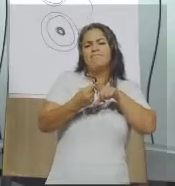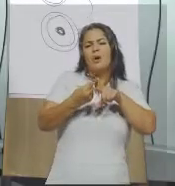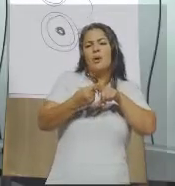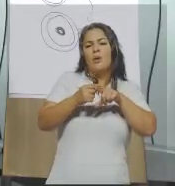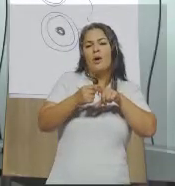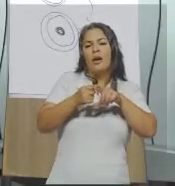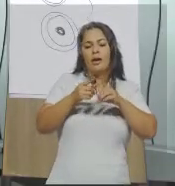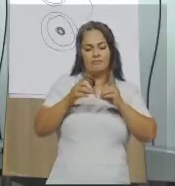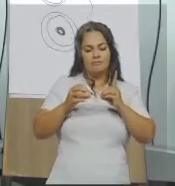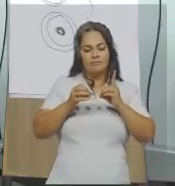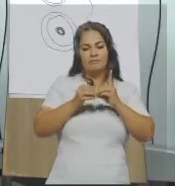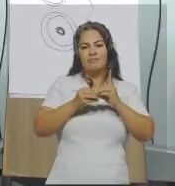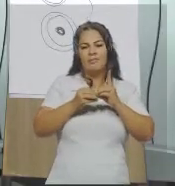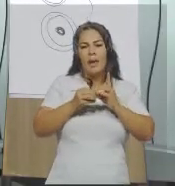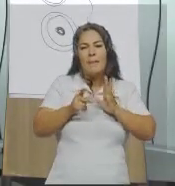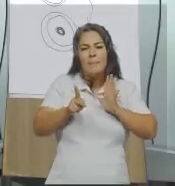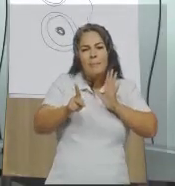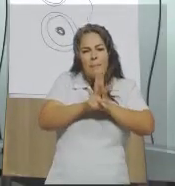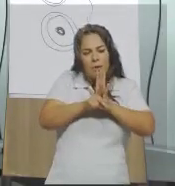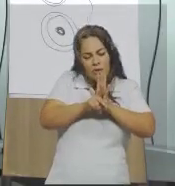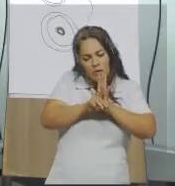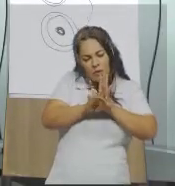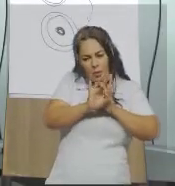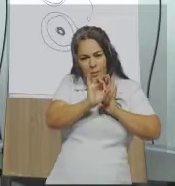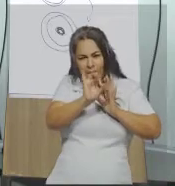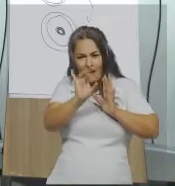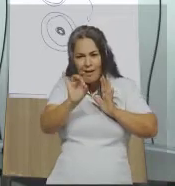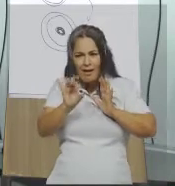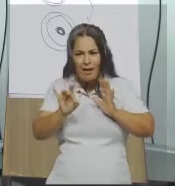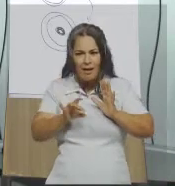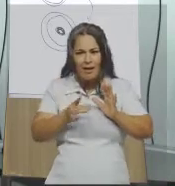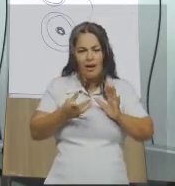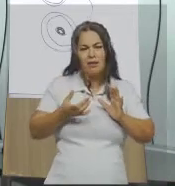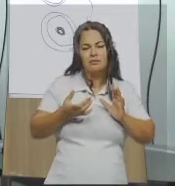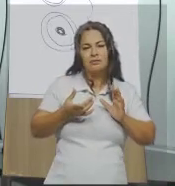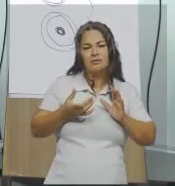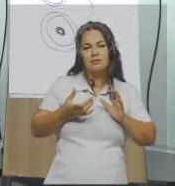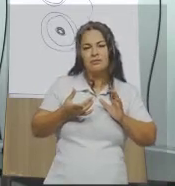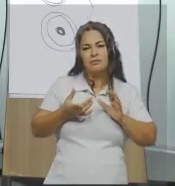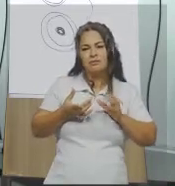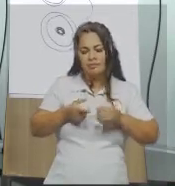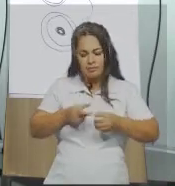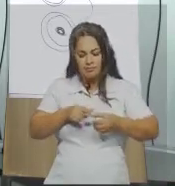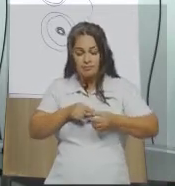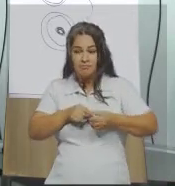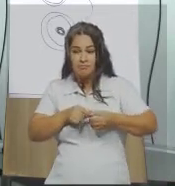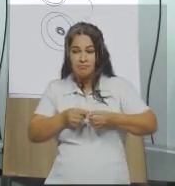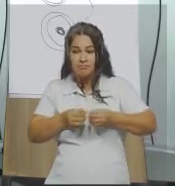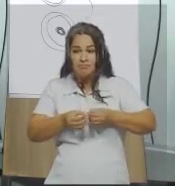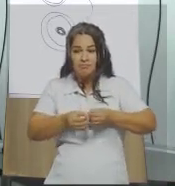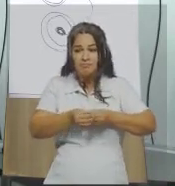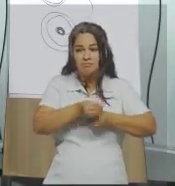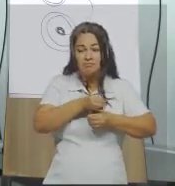hormônios serem tão específicos e eles conseguirem levar um sinal para uma região qualquer do seu corpo.